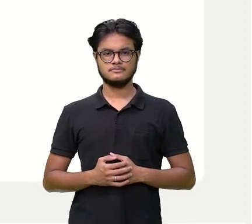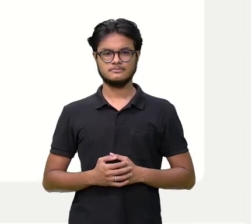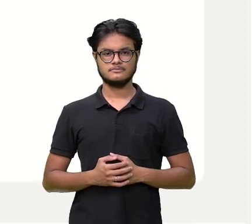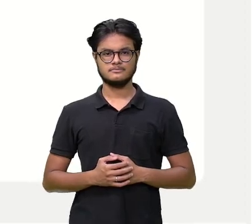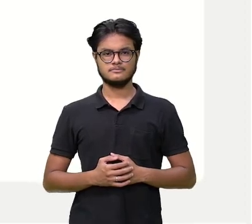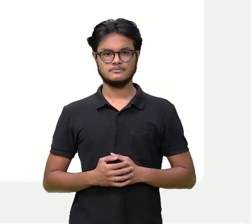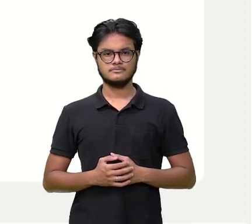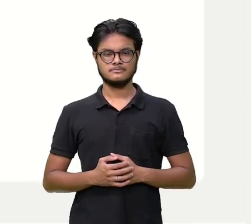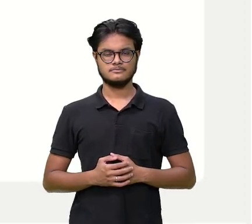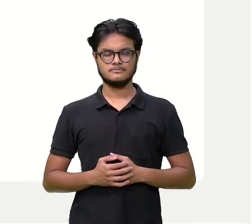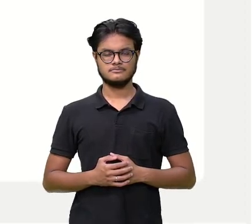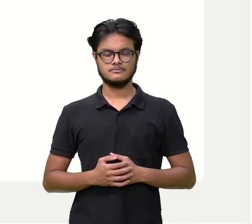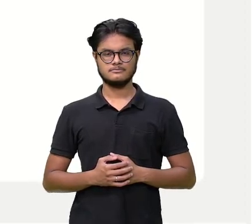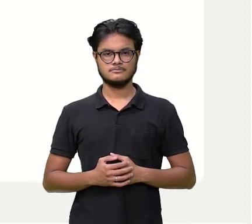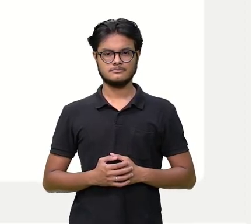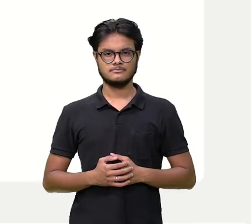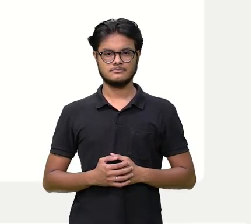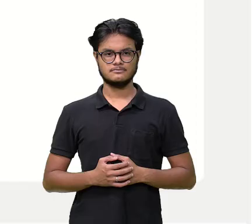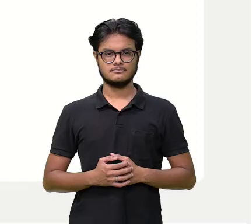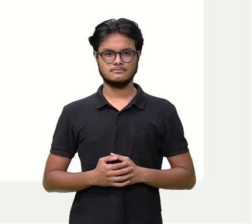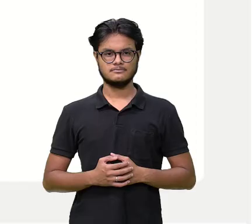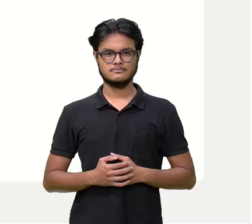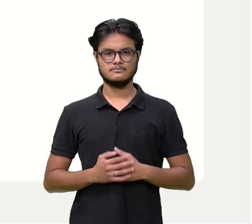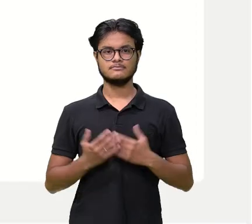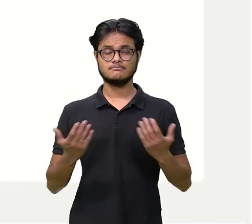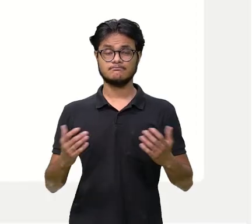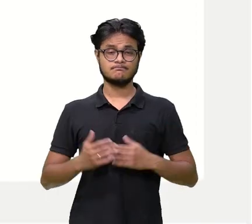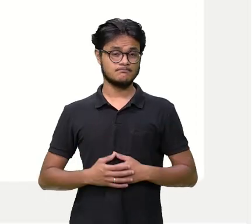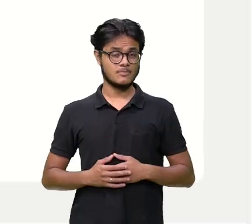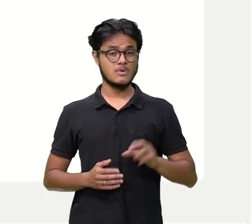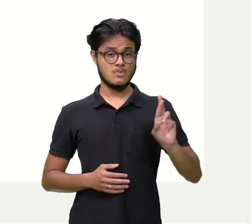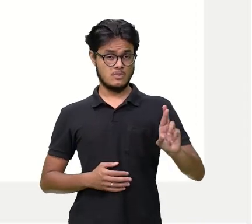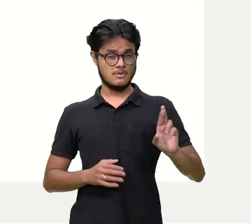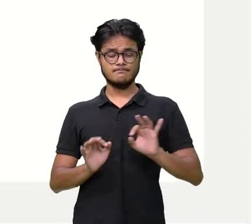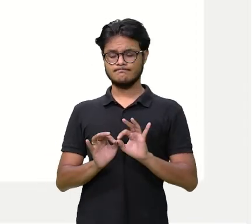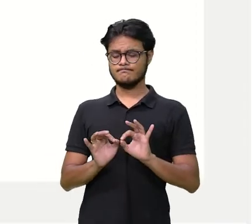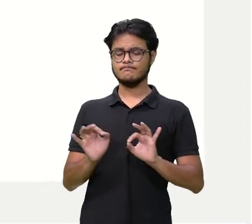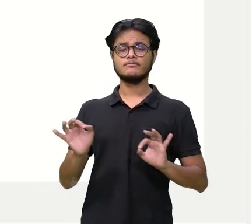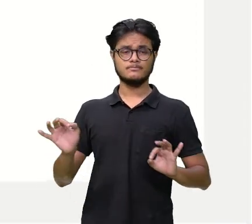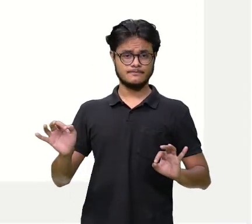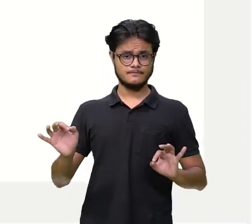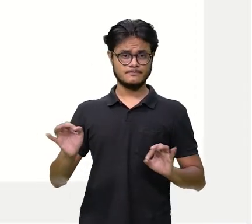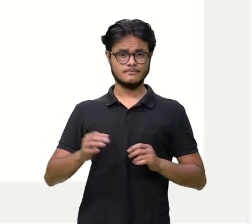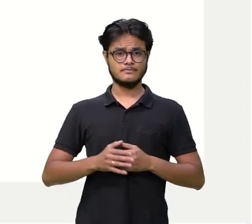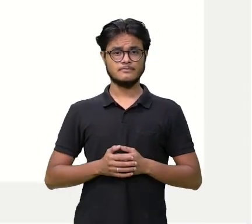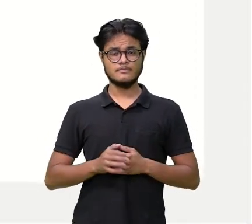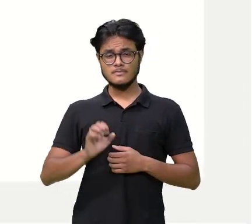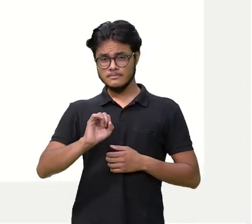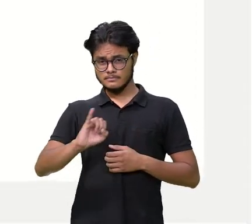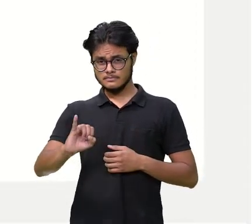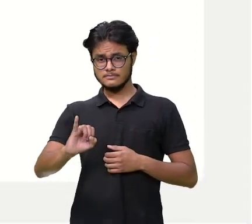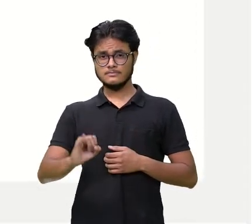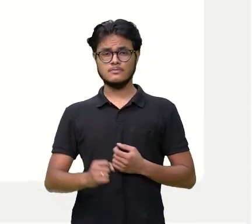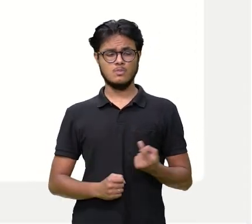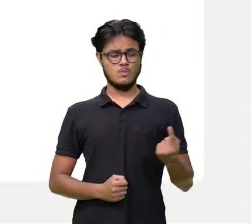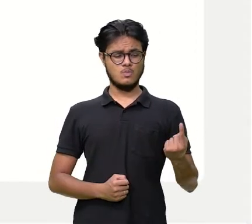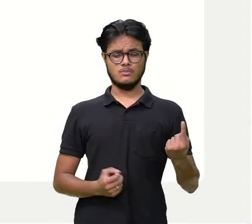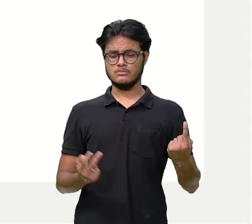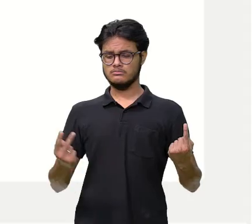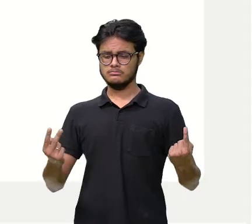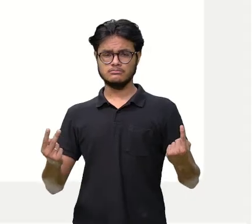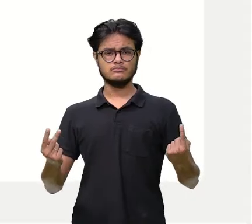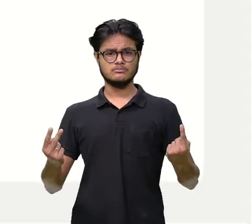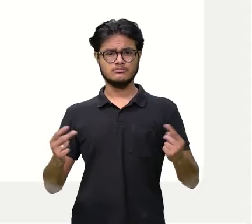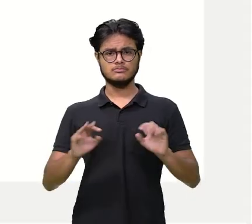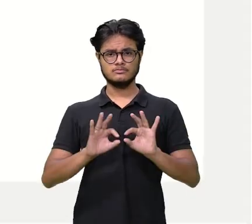as massas dos corpos 1 e 2 e R é a distância entre os corpos 1 e 2. Se a distância original entre os